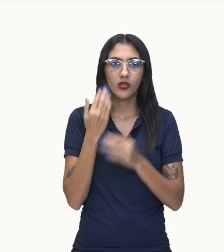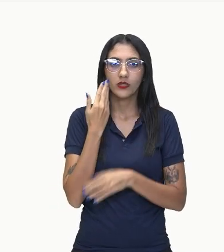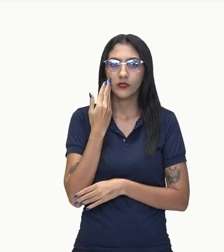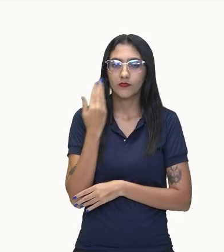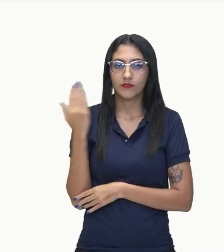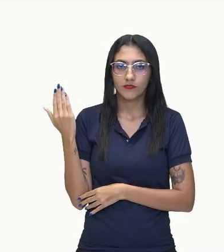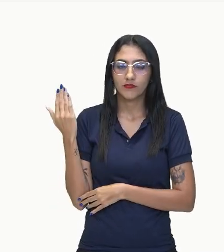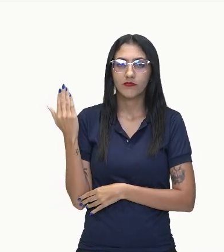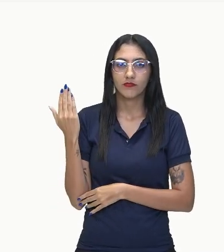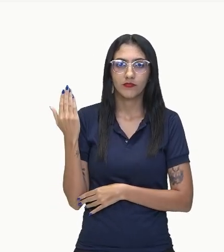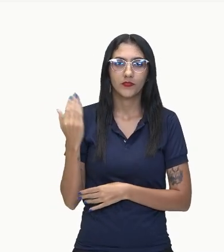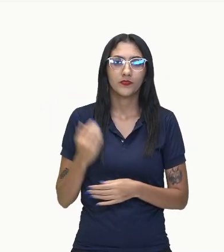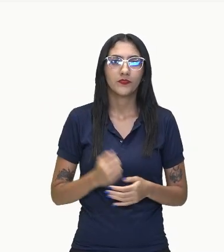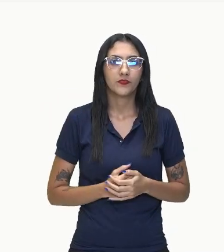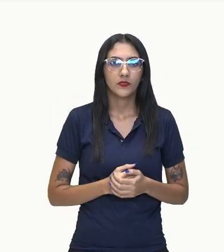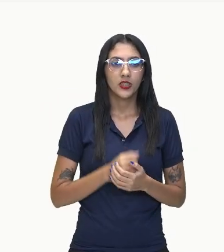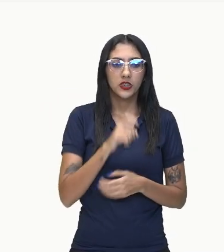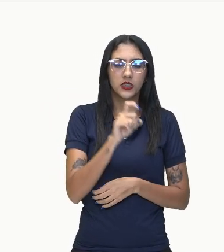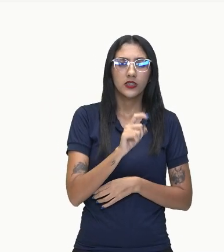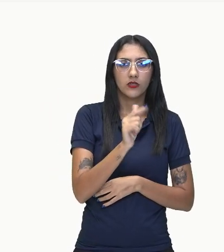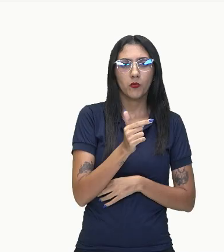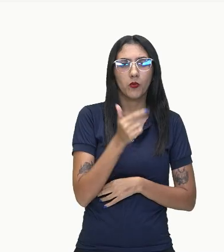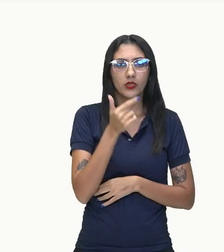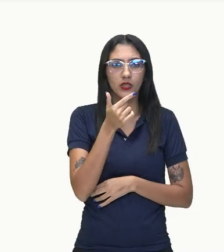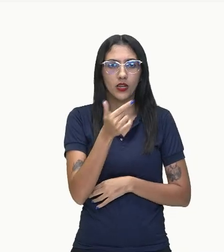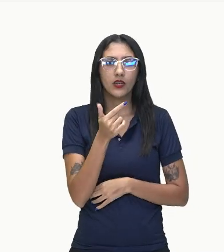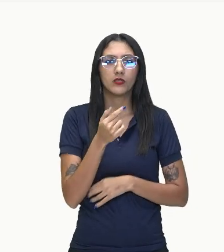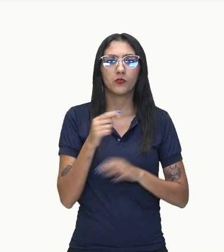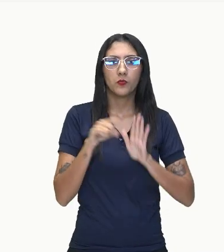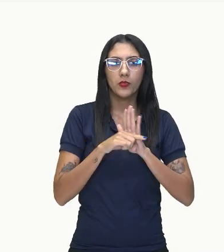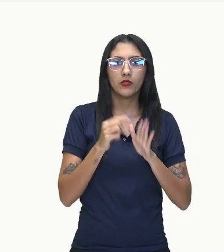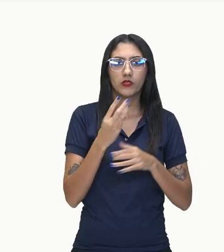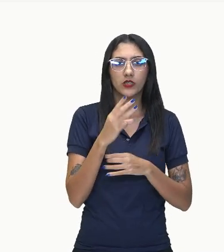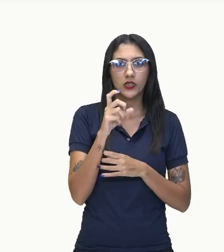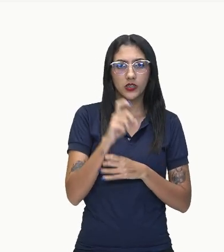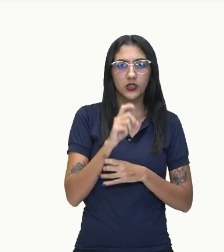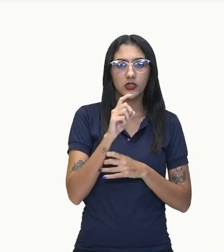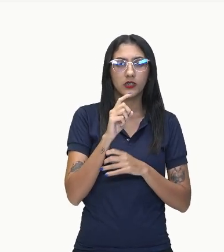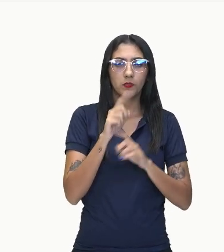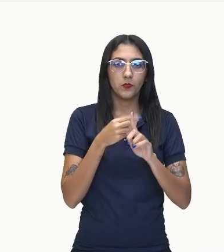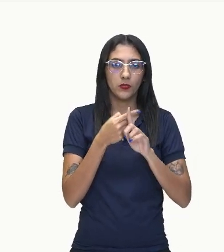ao quadrado menos 3x mais 2, a gente